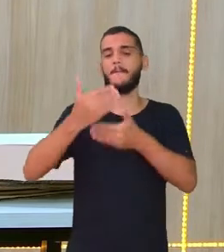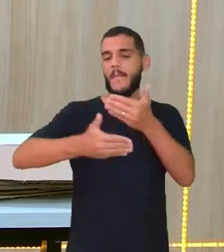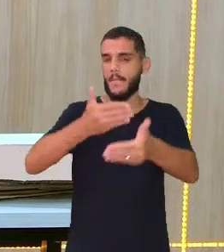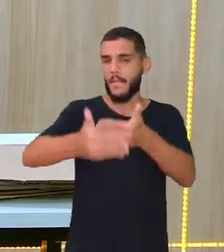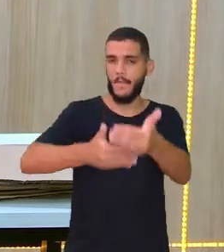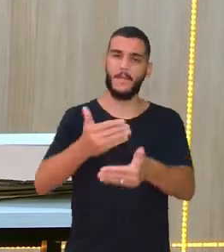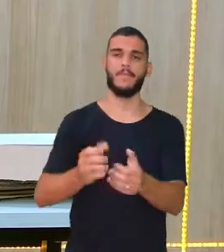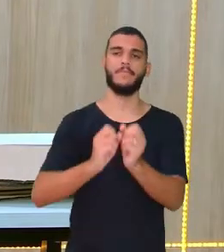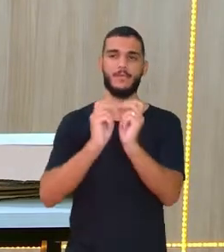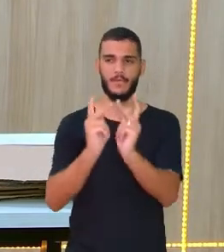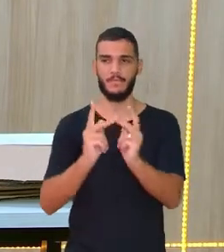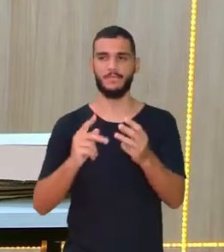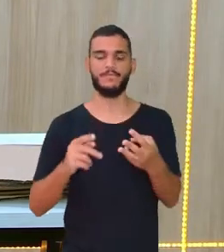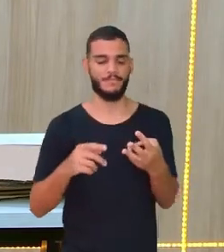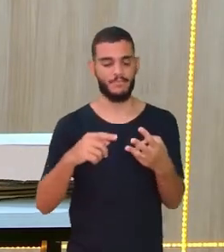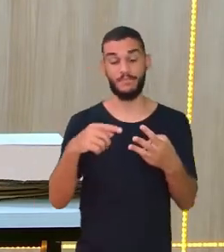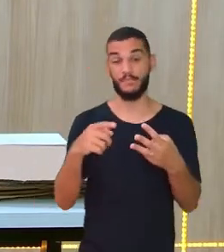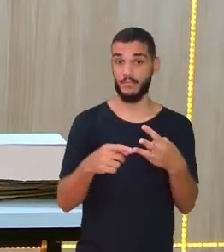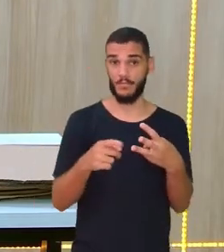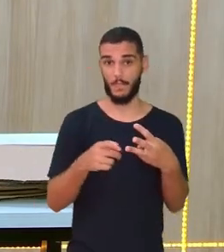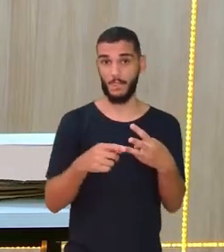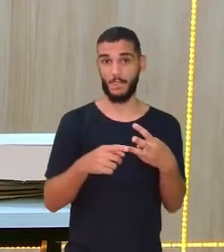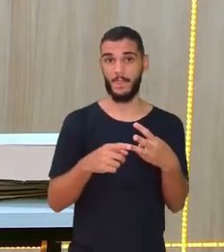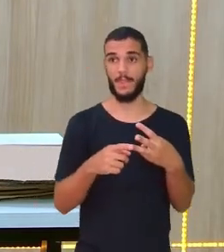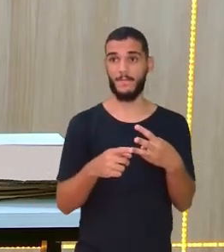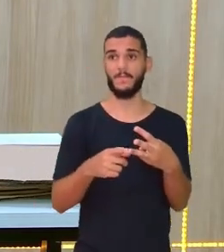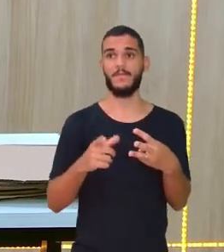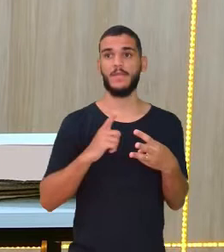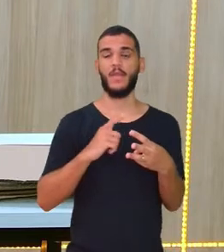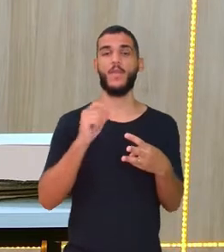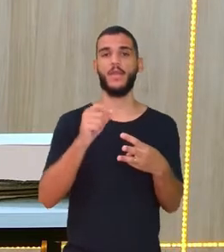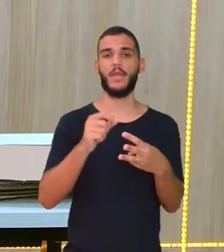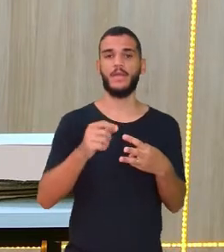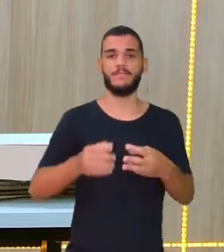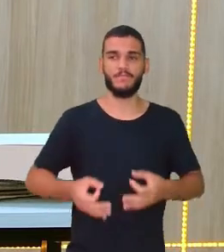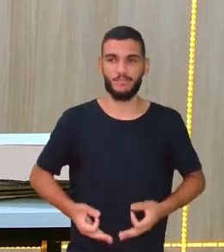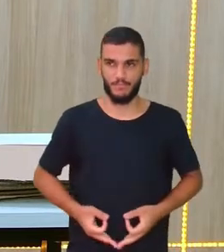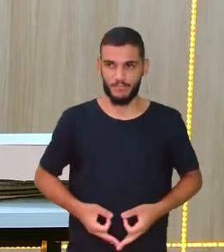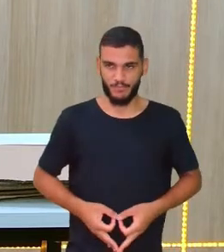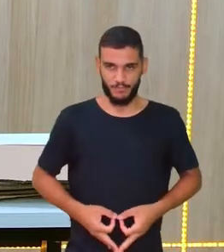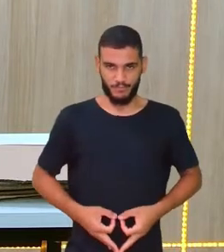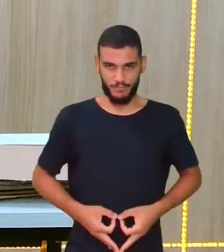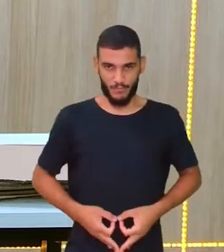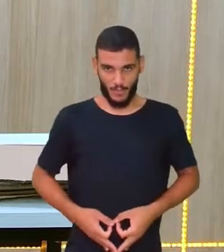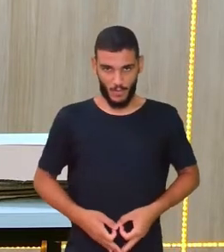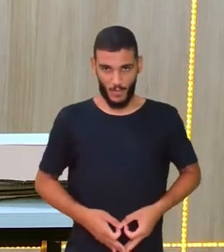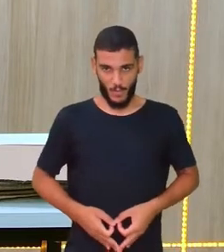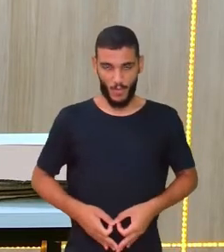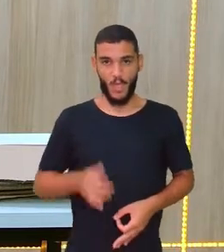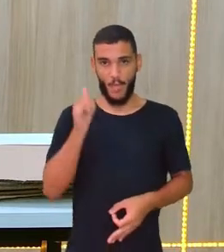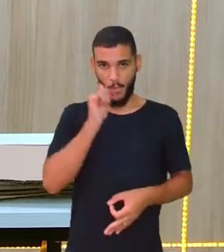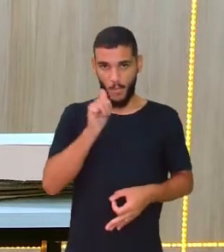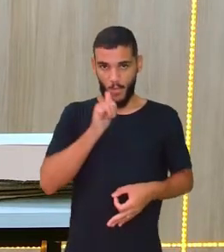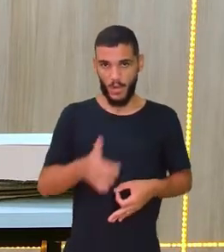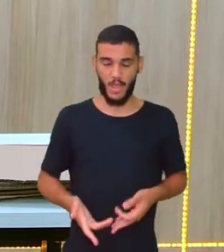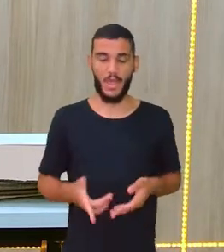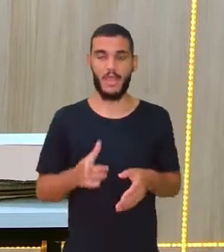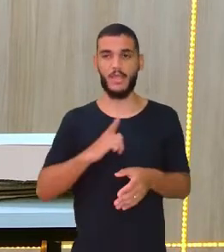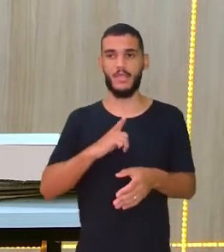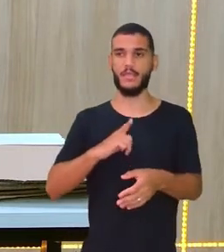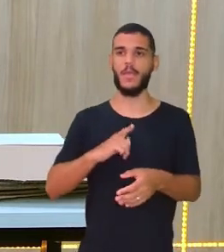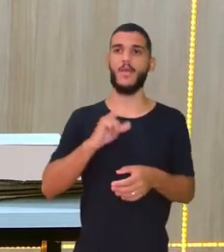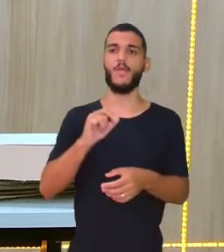filtração dos rins. O outro, a representação aí de um útero, que também é um órgão muscular, e à medida que ele se distende